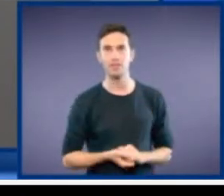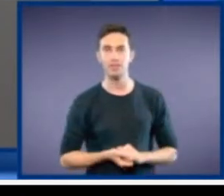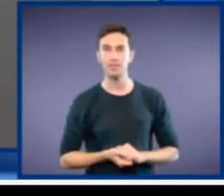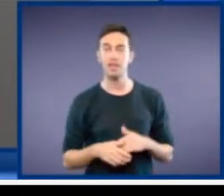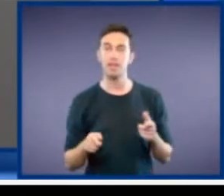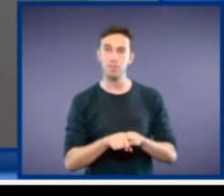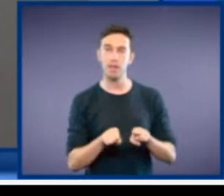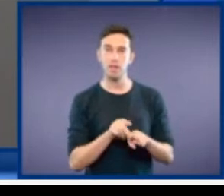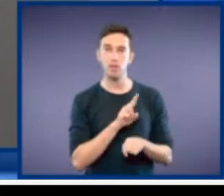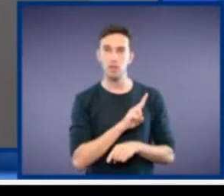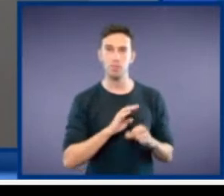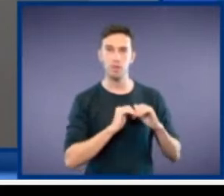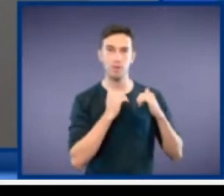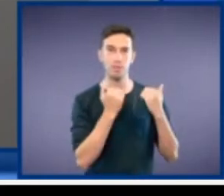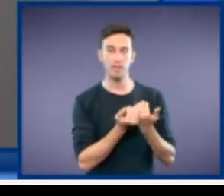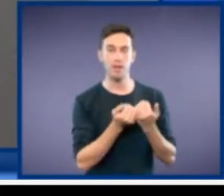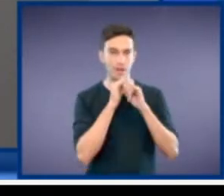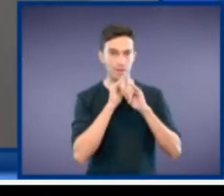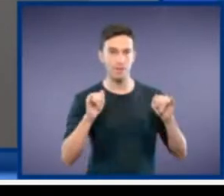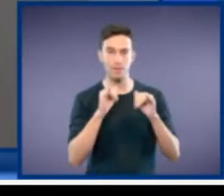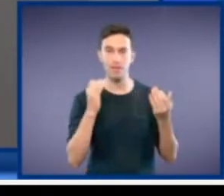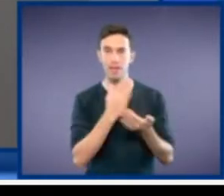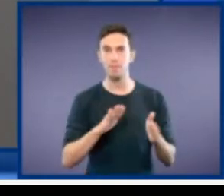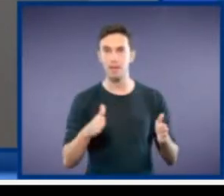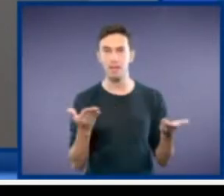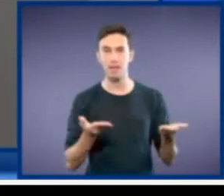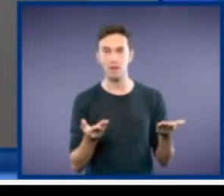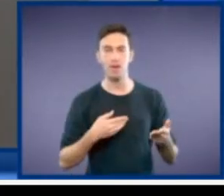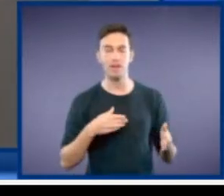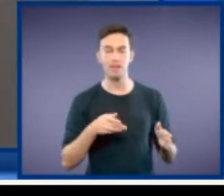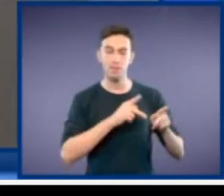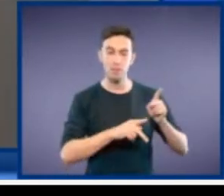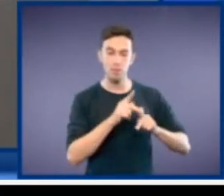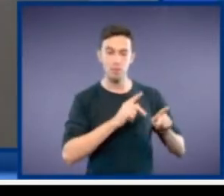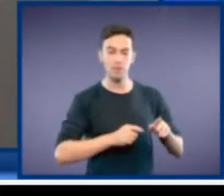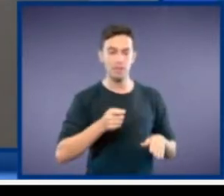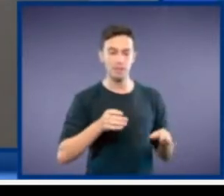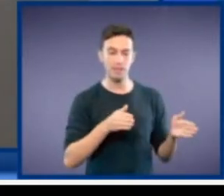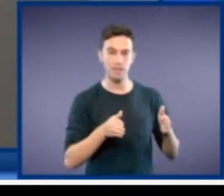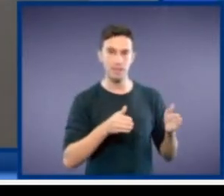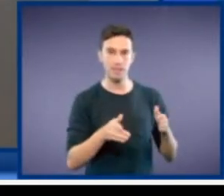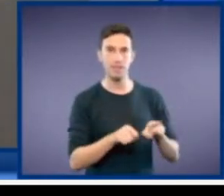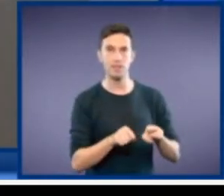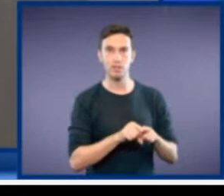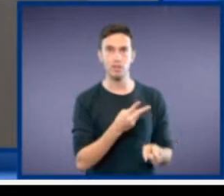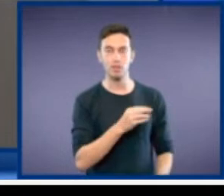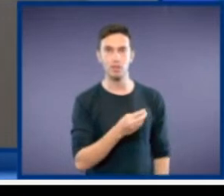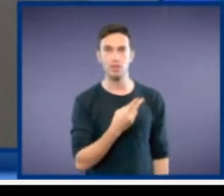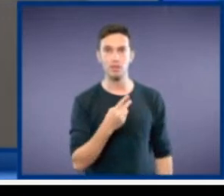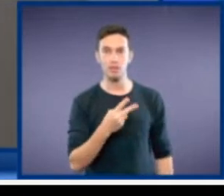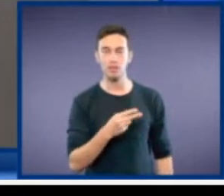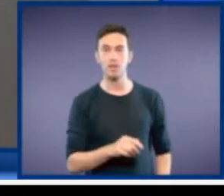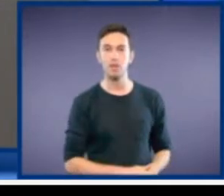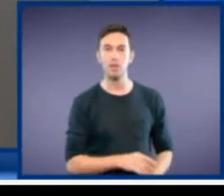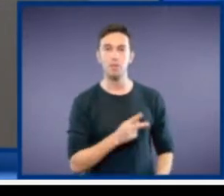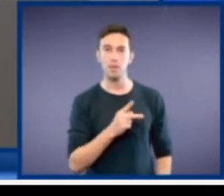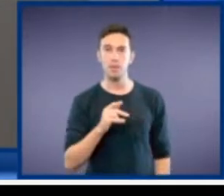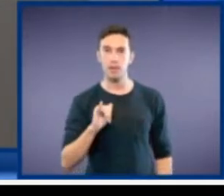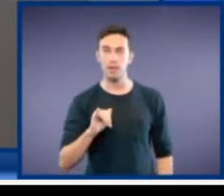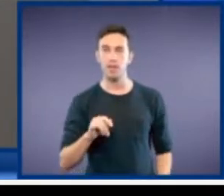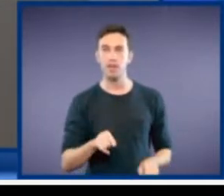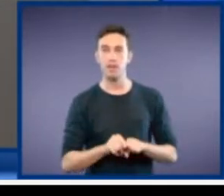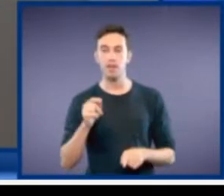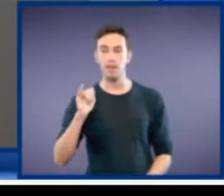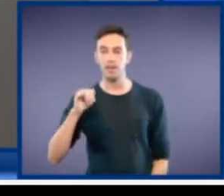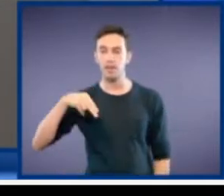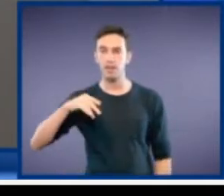nome da comissão, declaro encerrada a sessão pública do leilão número 02 de 2022, PP e PND, para alienação das